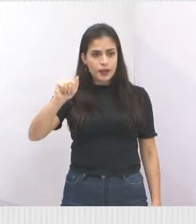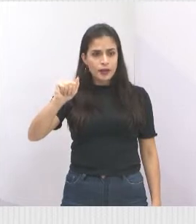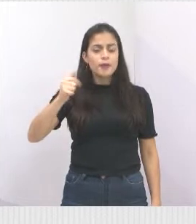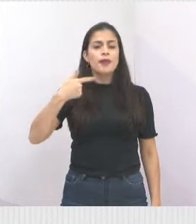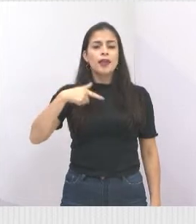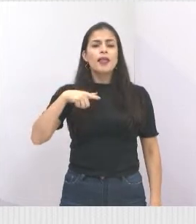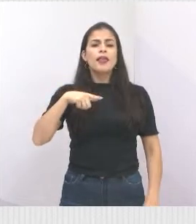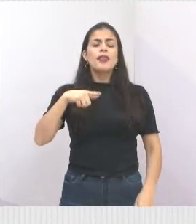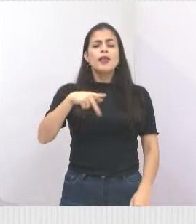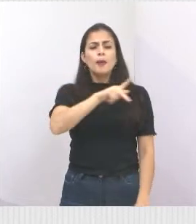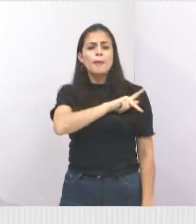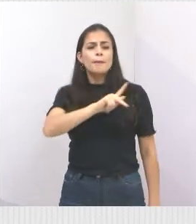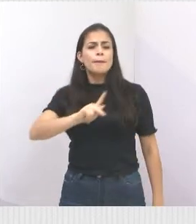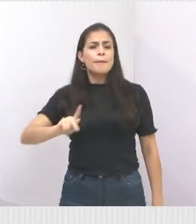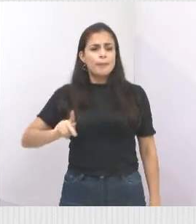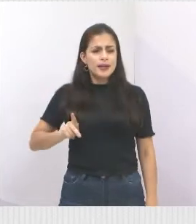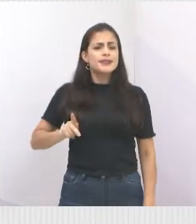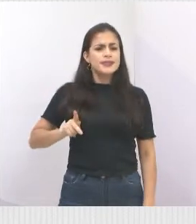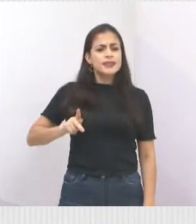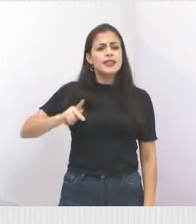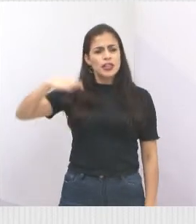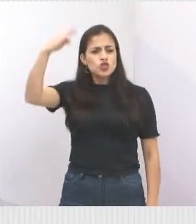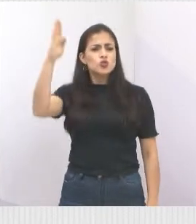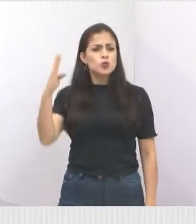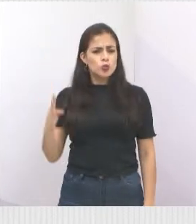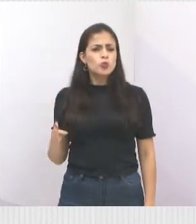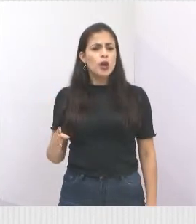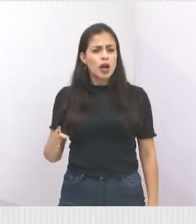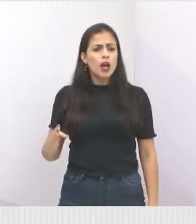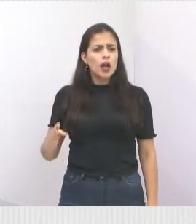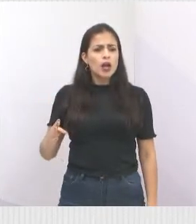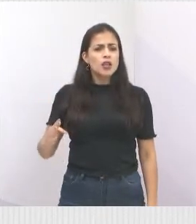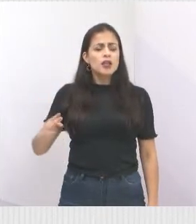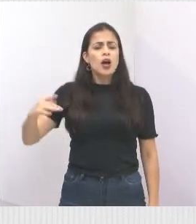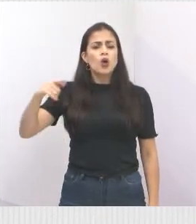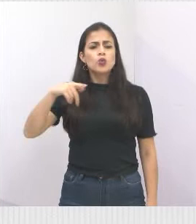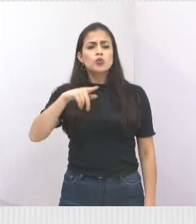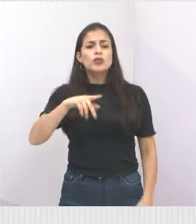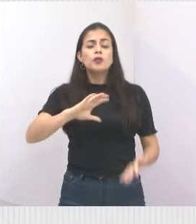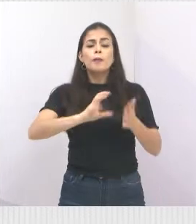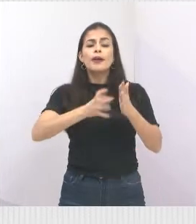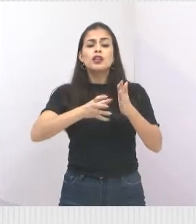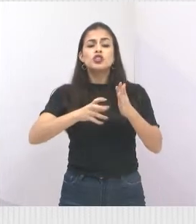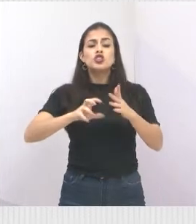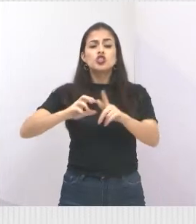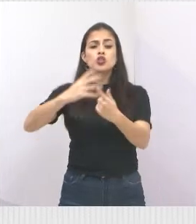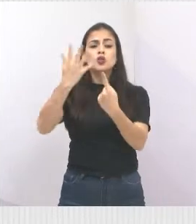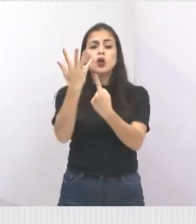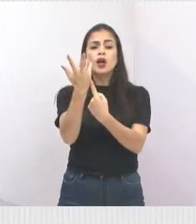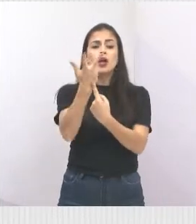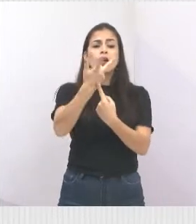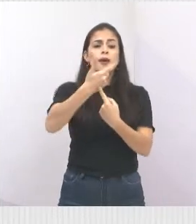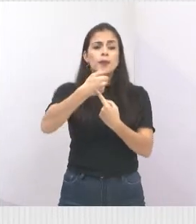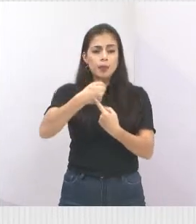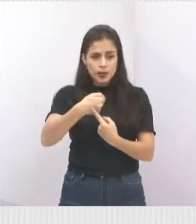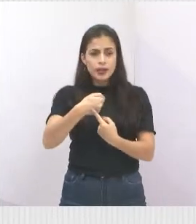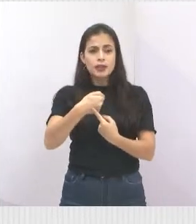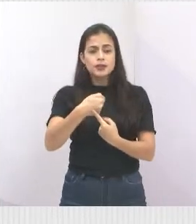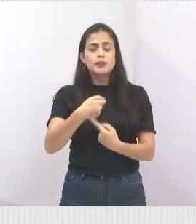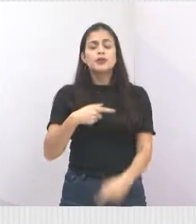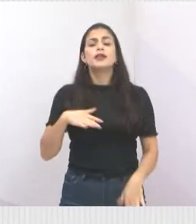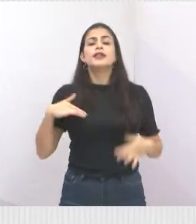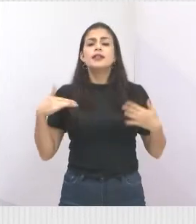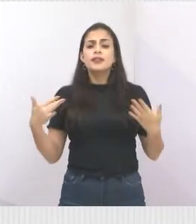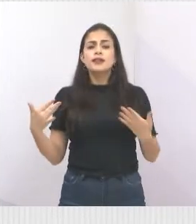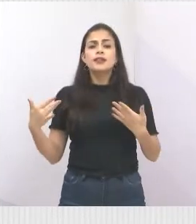ministro a pessoa que tem larga experiência em um conhecimento de Brasil sem igual tô Marcos Pereira